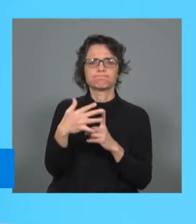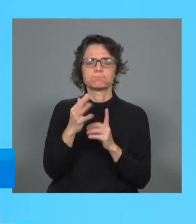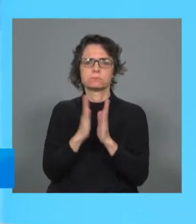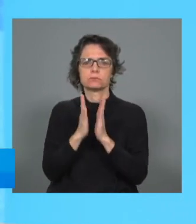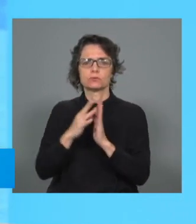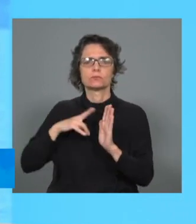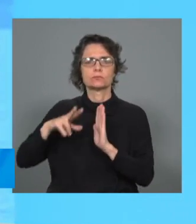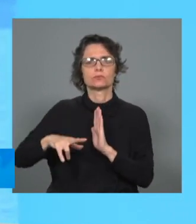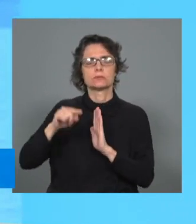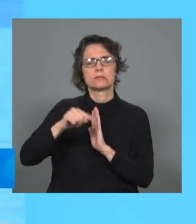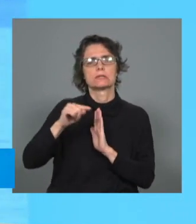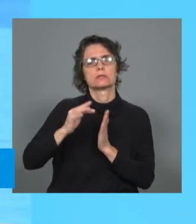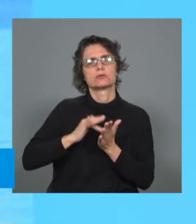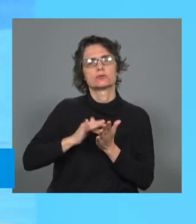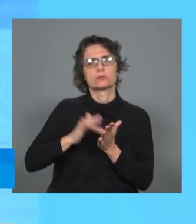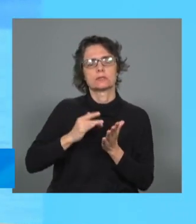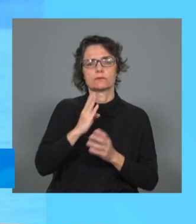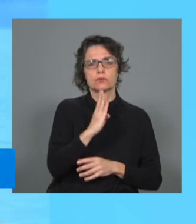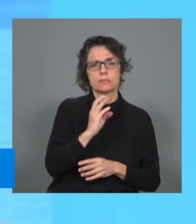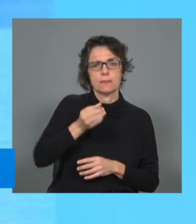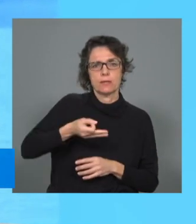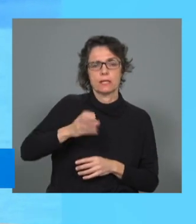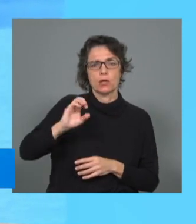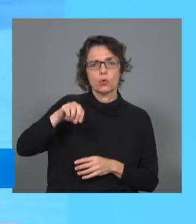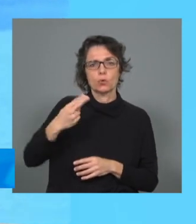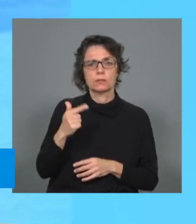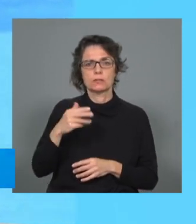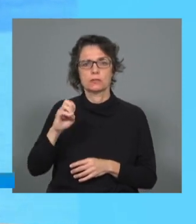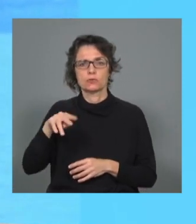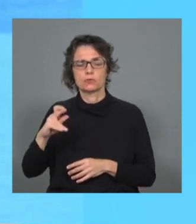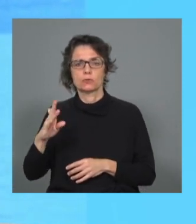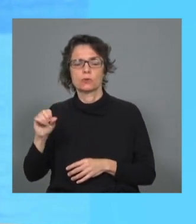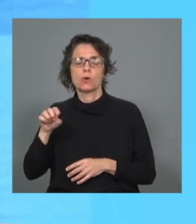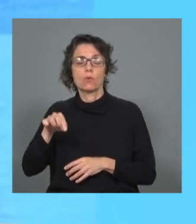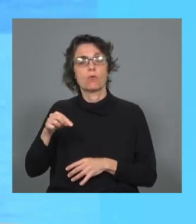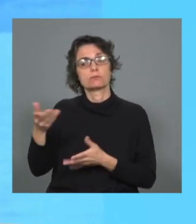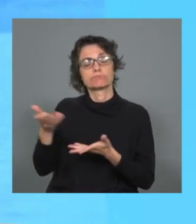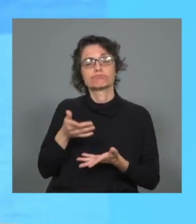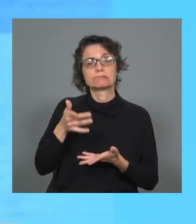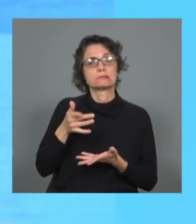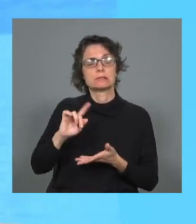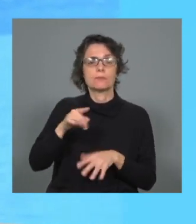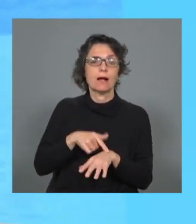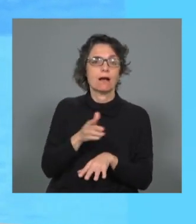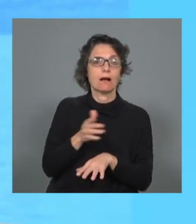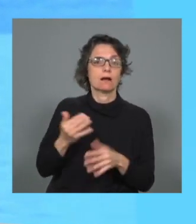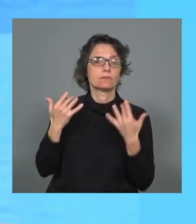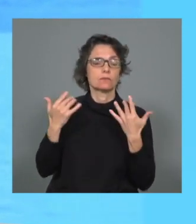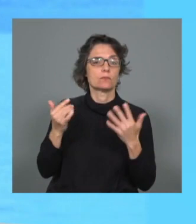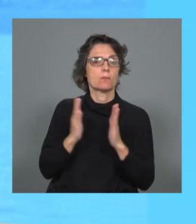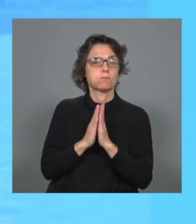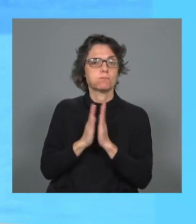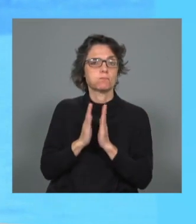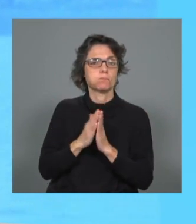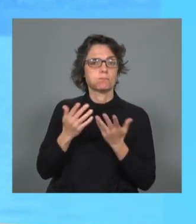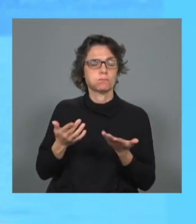José Pereira Coutinho, que está hoje entre nós. Já iremos conversar sobre esta questão logo após os temas da atualidade